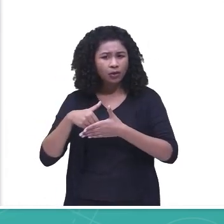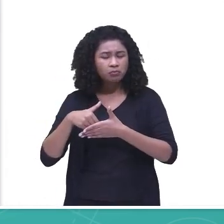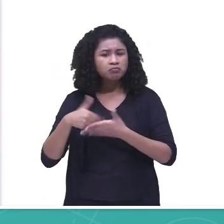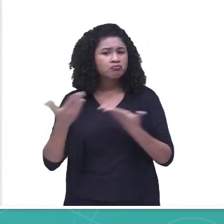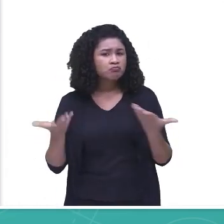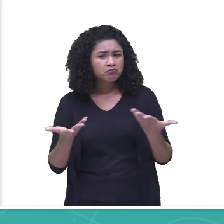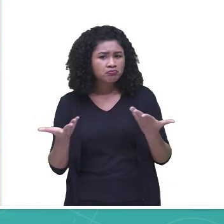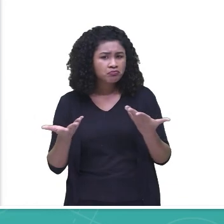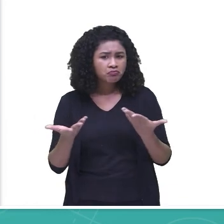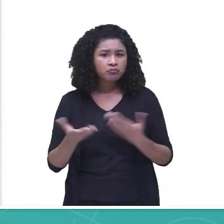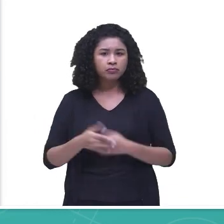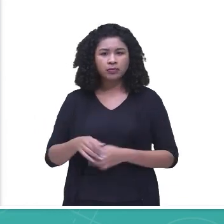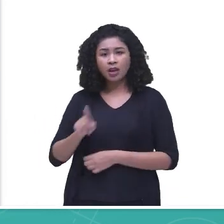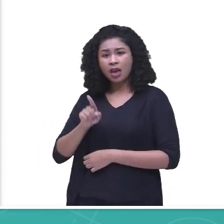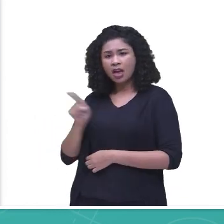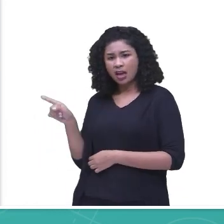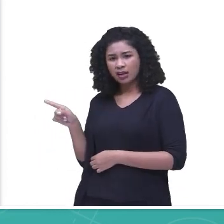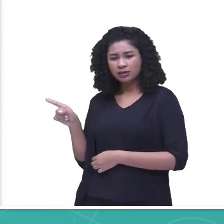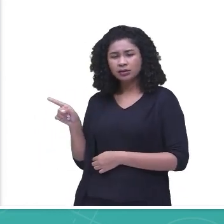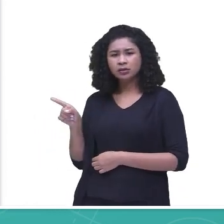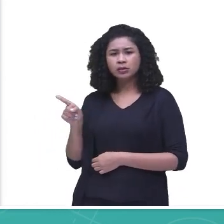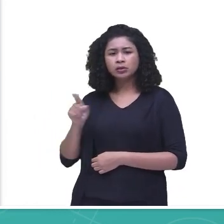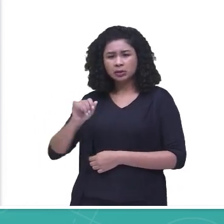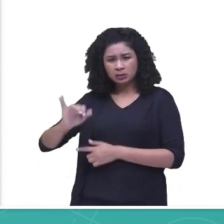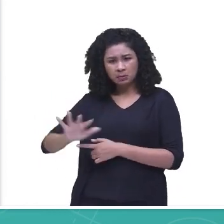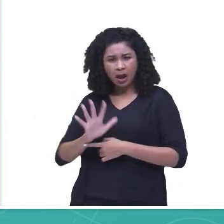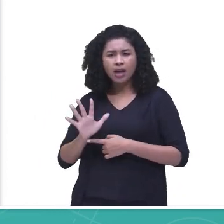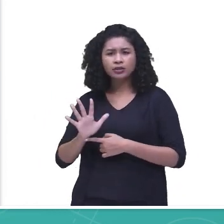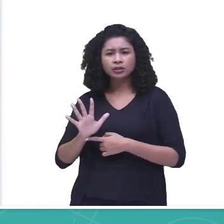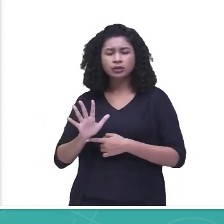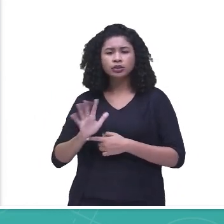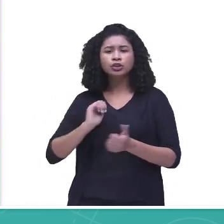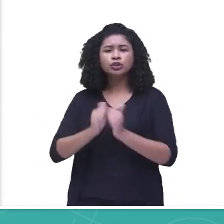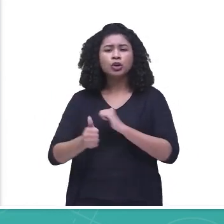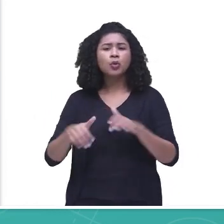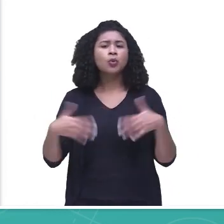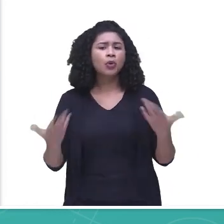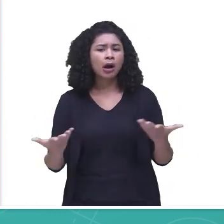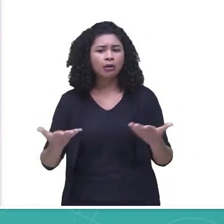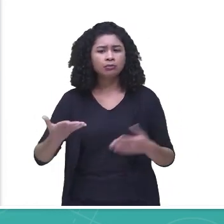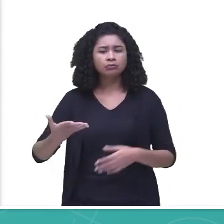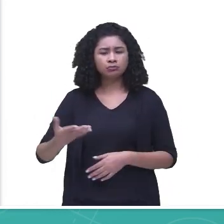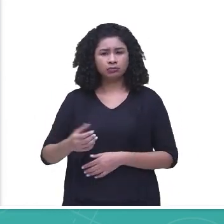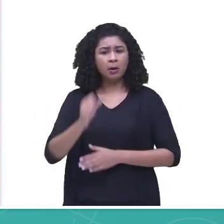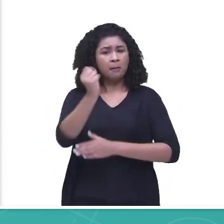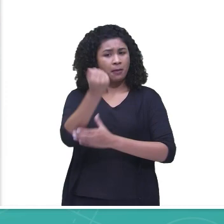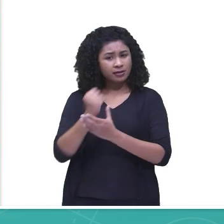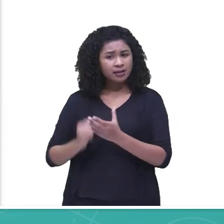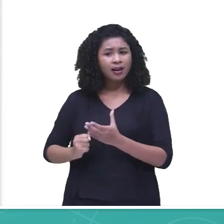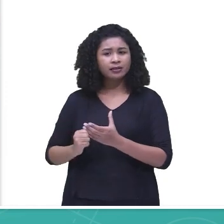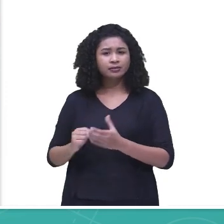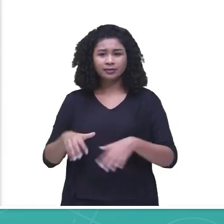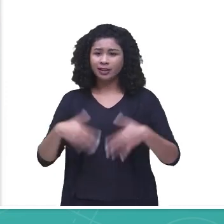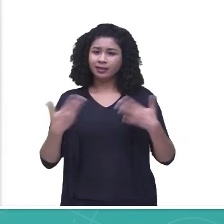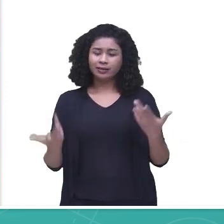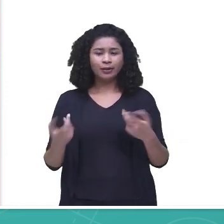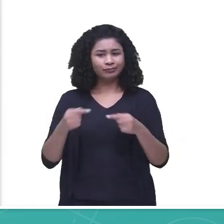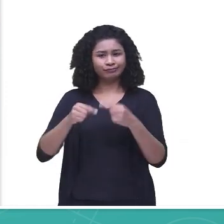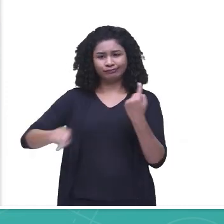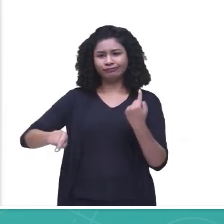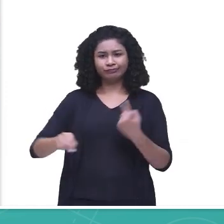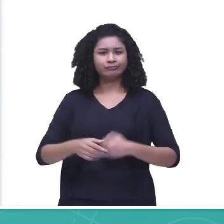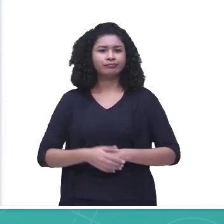Eles estão jogando basquete, né? Então, obviamente, eles não jogam futebol. Então a resposta seria no, I don't. Já já a